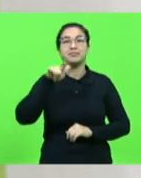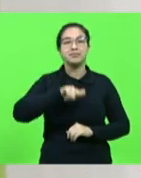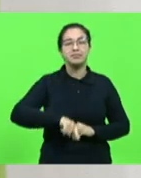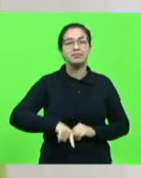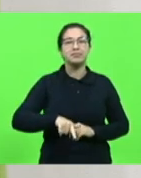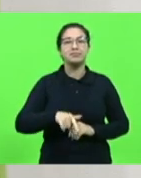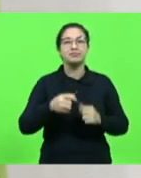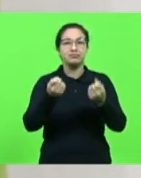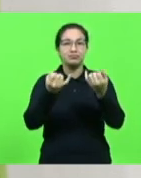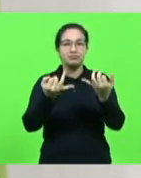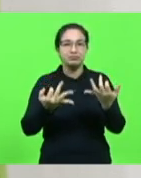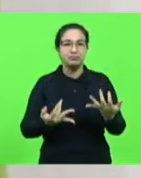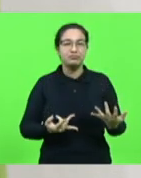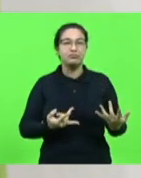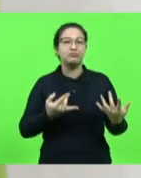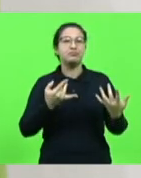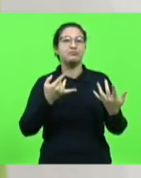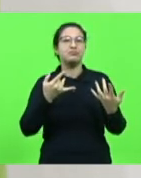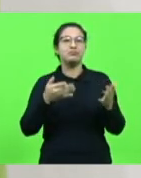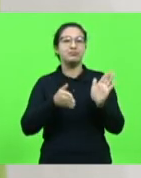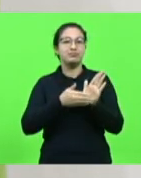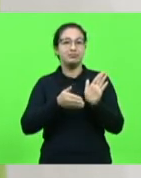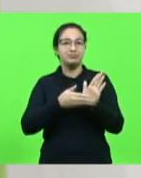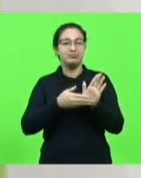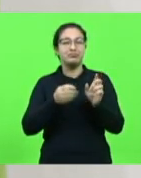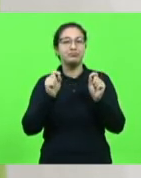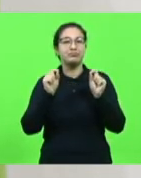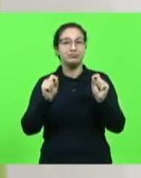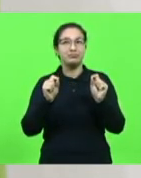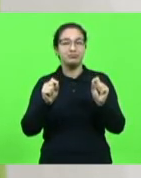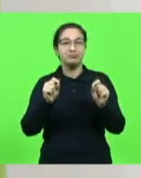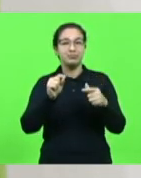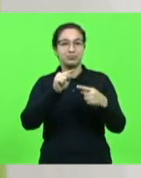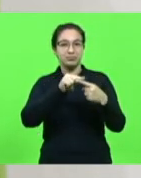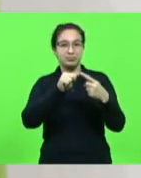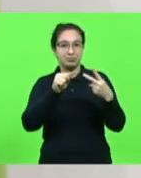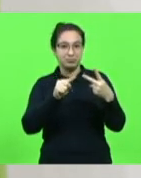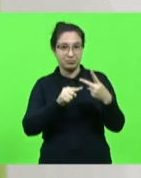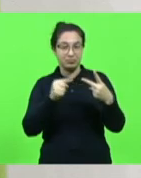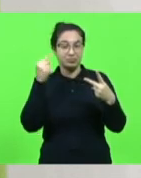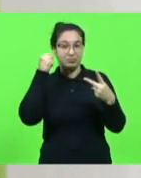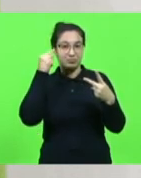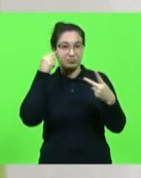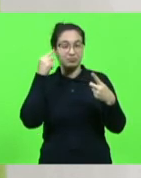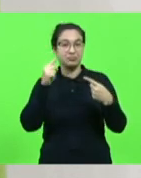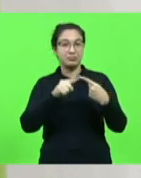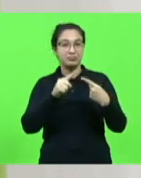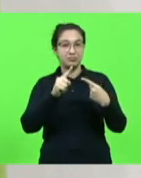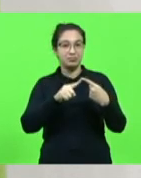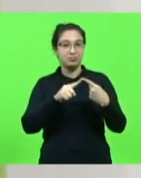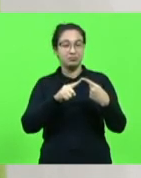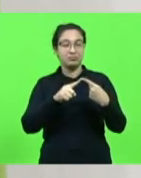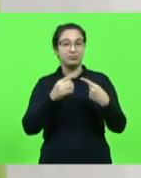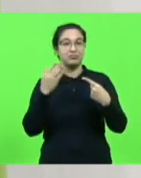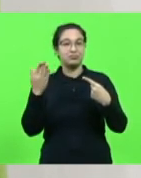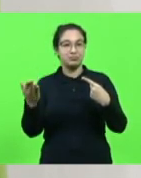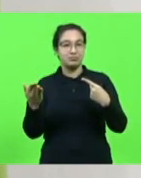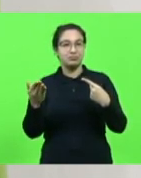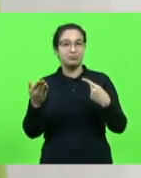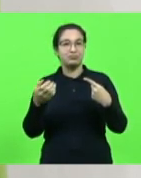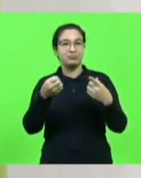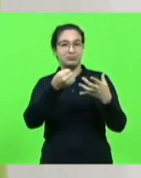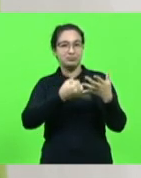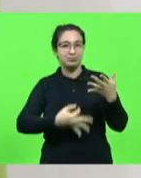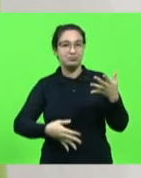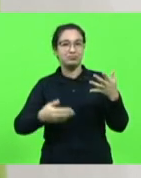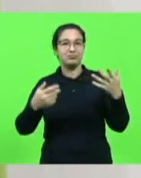como símbolo desse nosso propósito, duas manifestações, dois pensamentos. Um de um grande compositor, um grande músico,